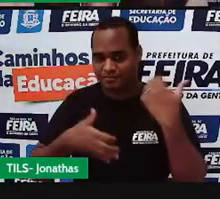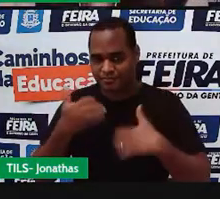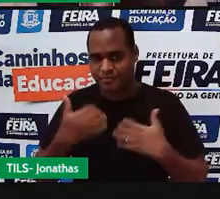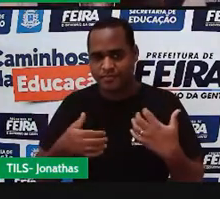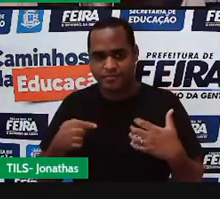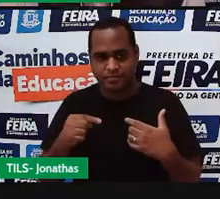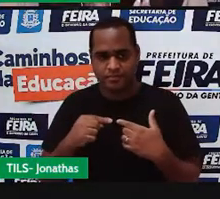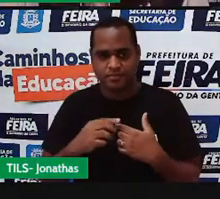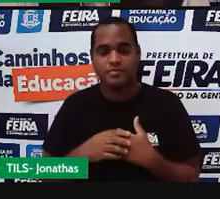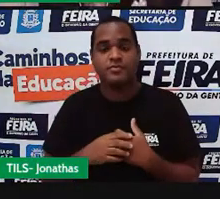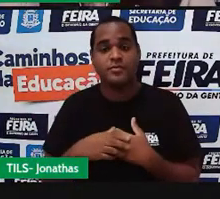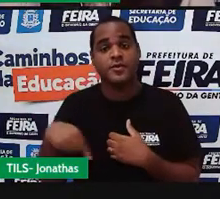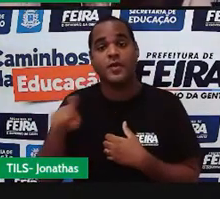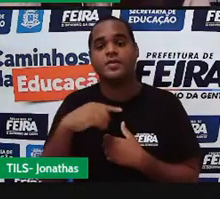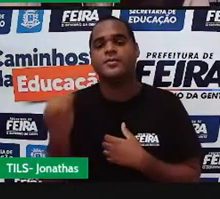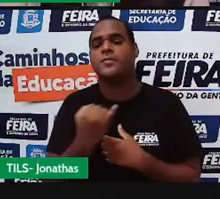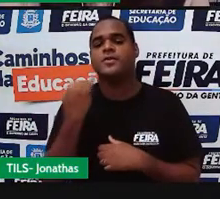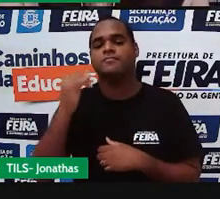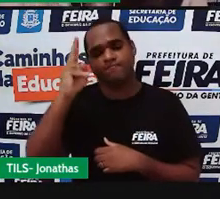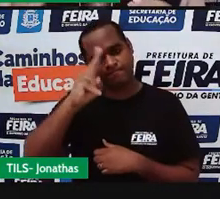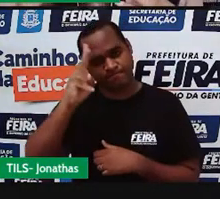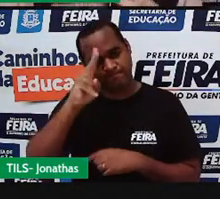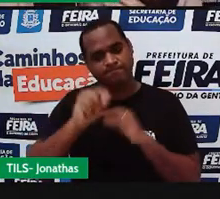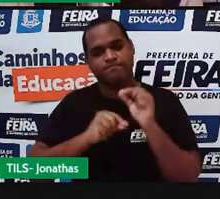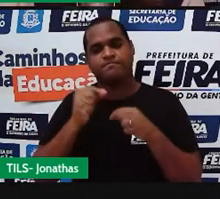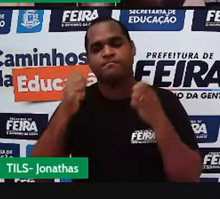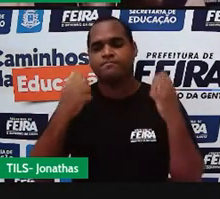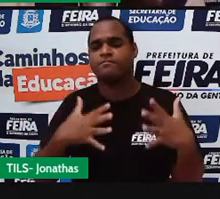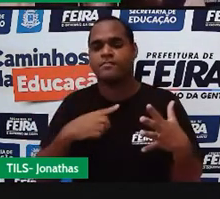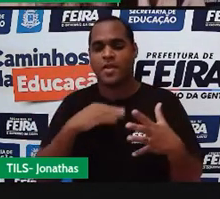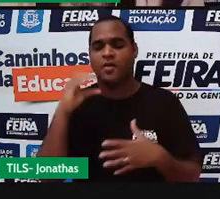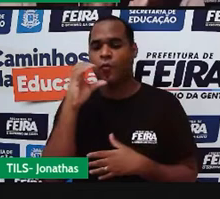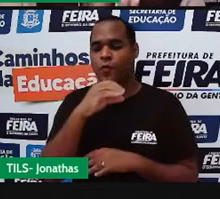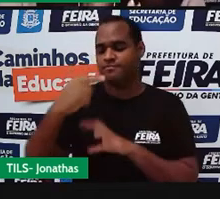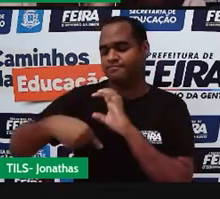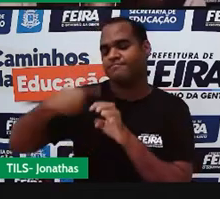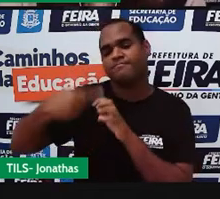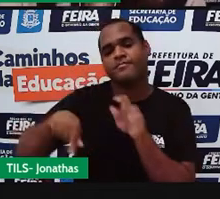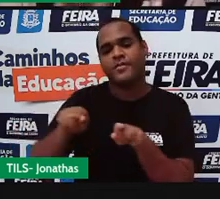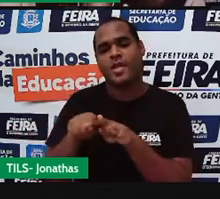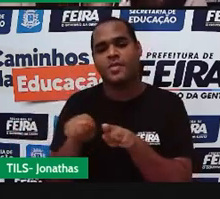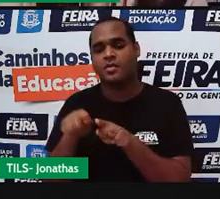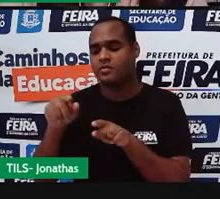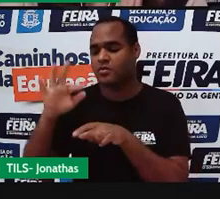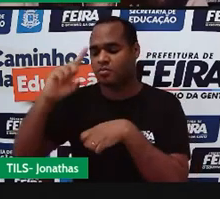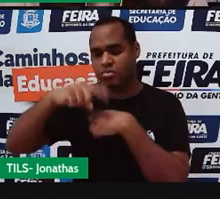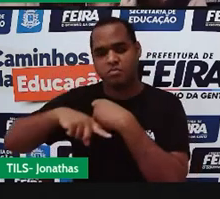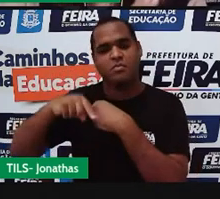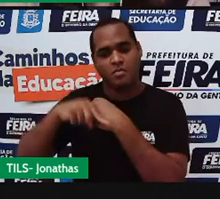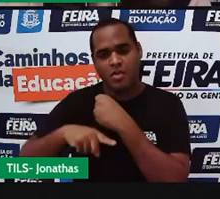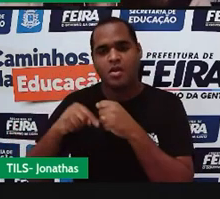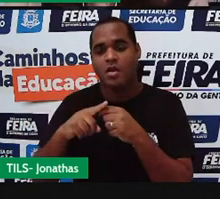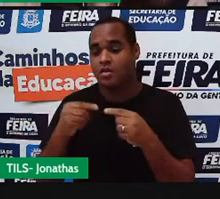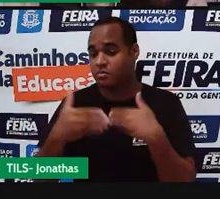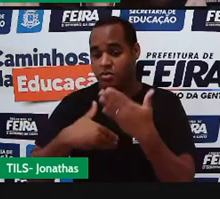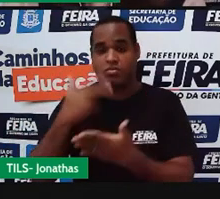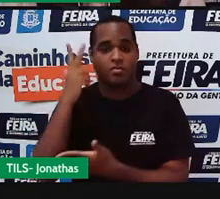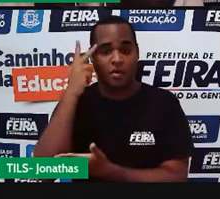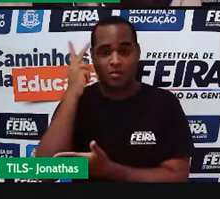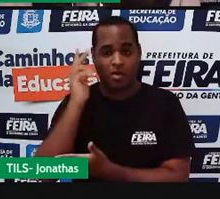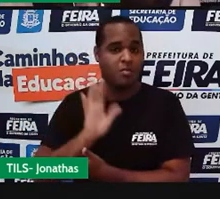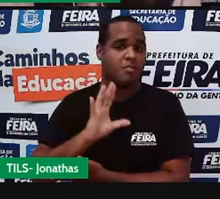então uma coisa que é muito importante a gente lembrar o tanto aquecimento global quanto o efeito estufa são processos naturais